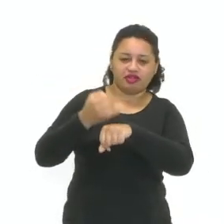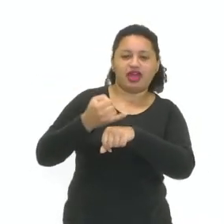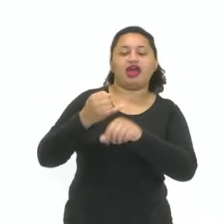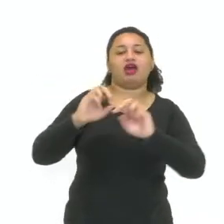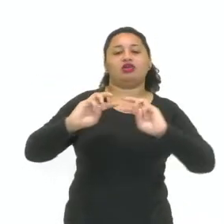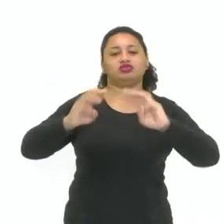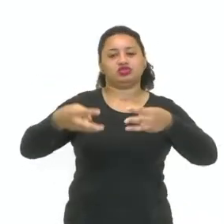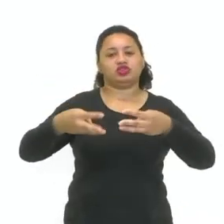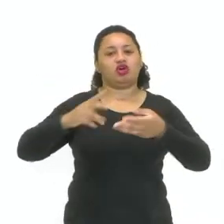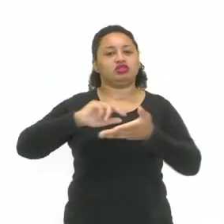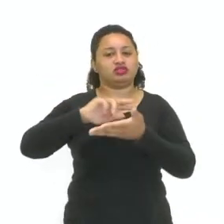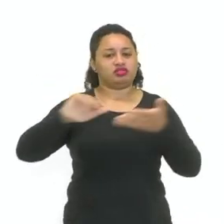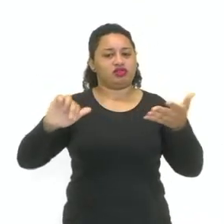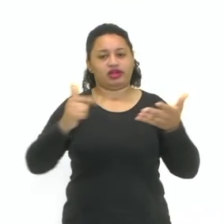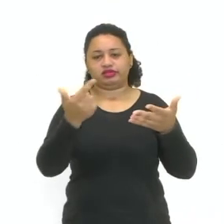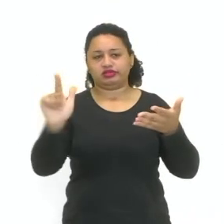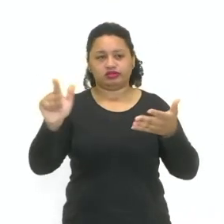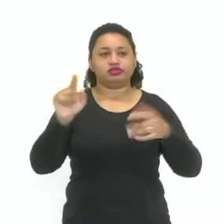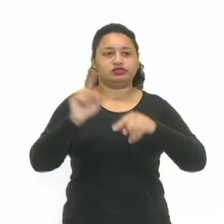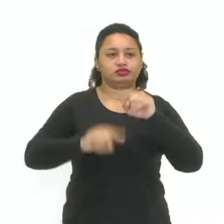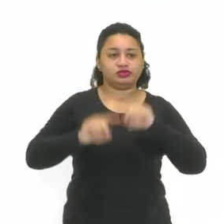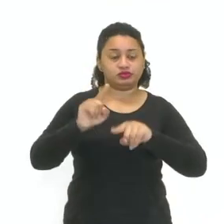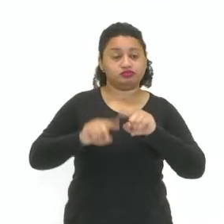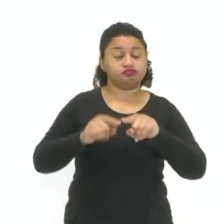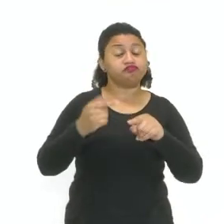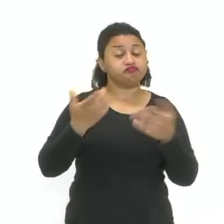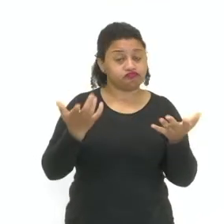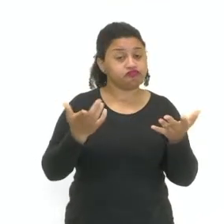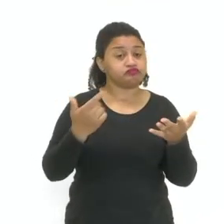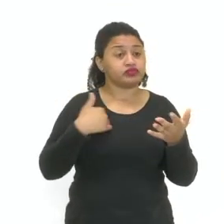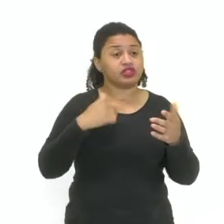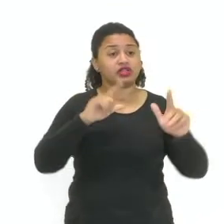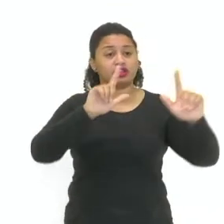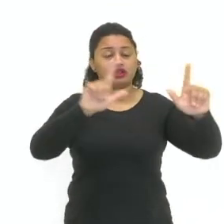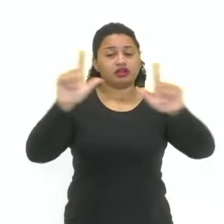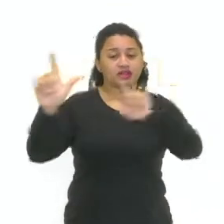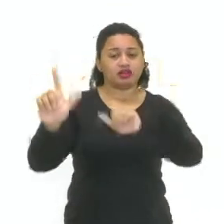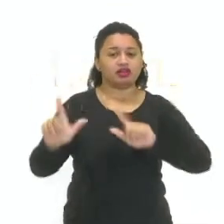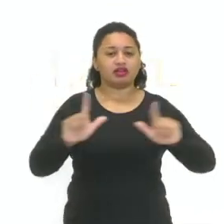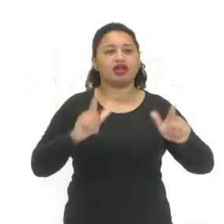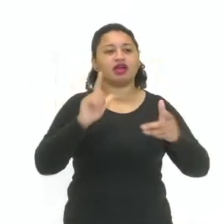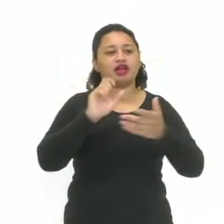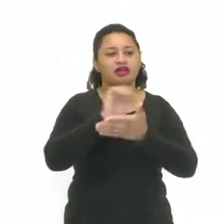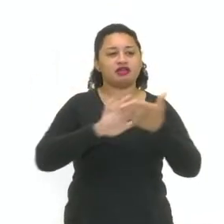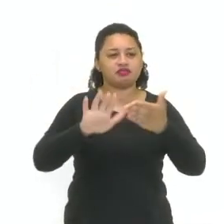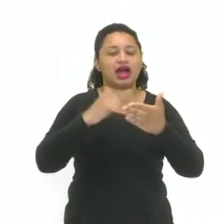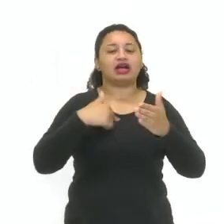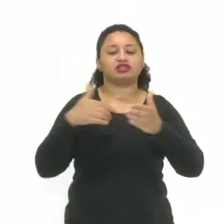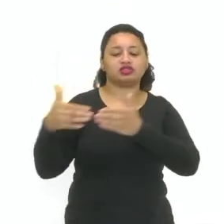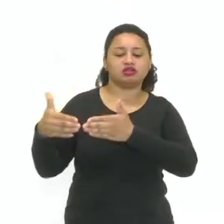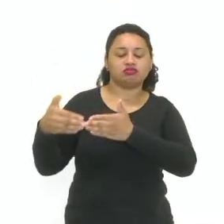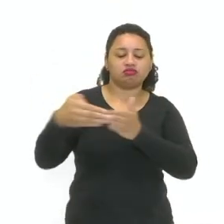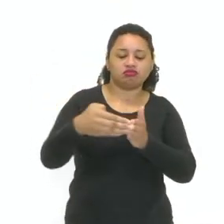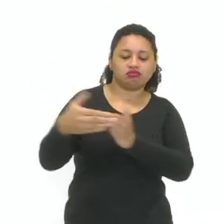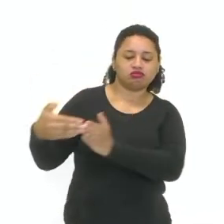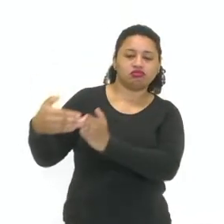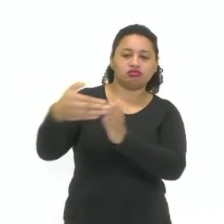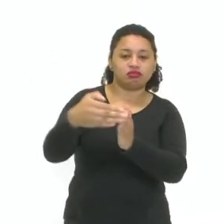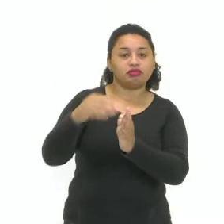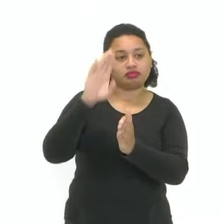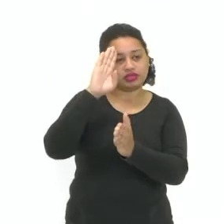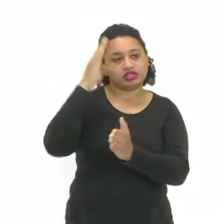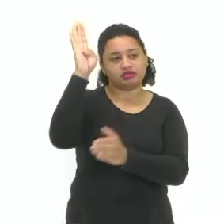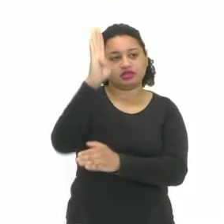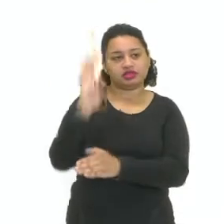tipo de modalidade no Brasil deve ser importante. Temos aqui algumas fotografias de alguns principais portos do Brasil. Olha